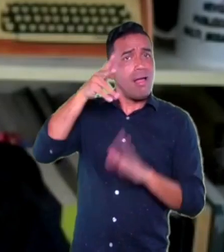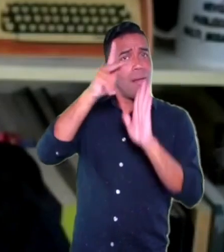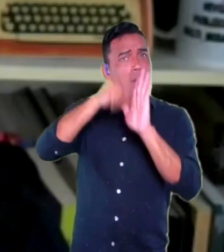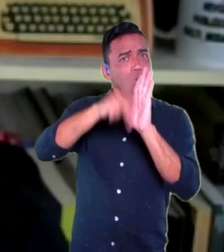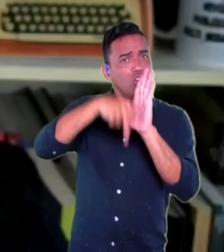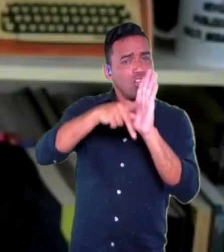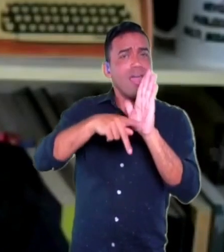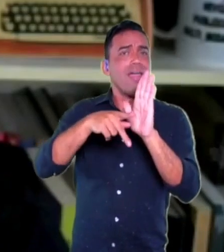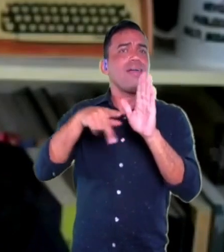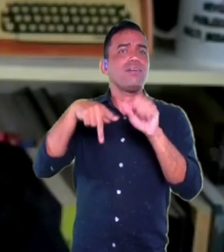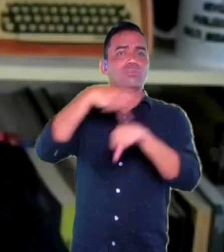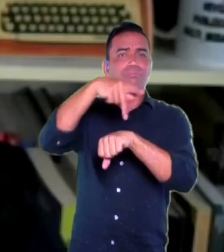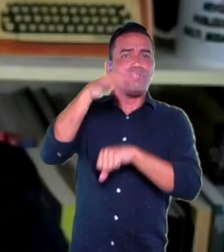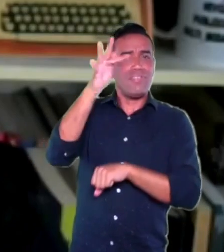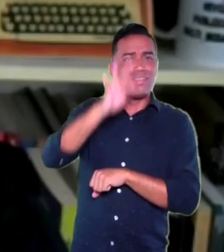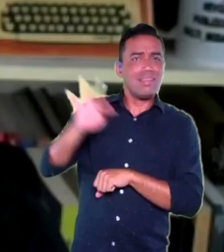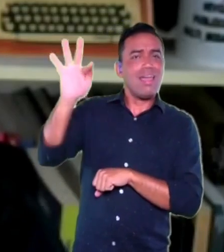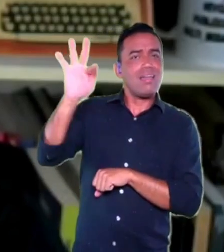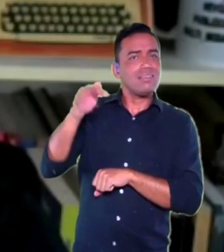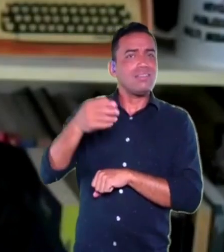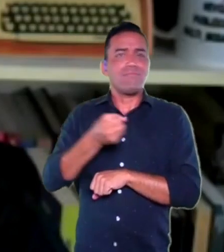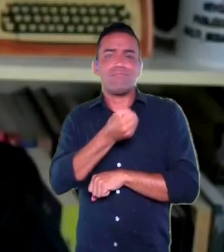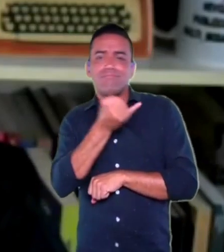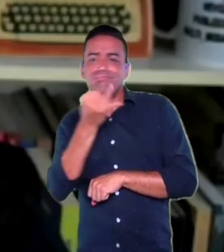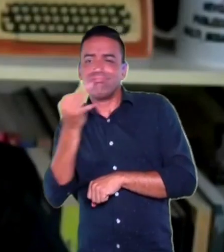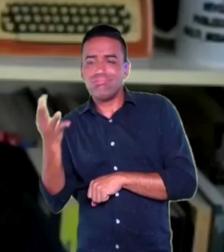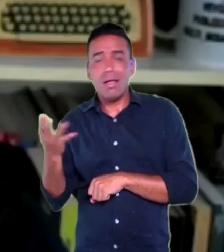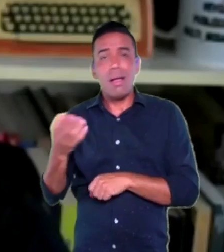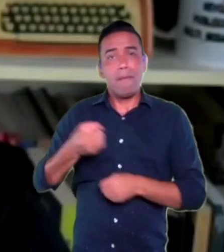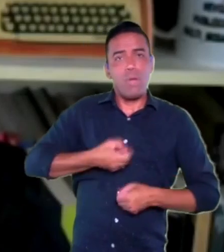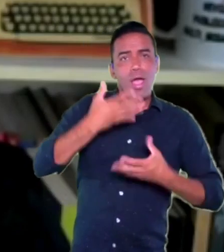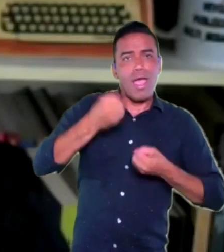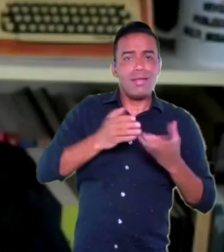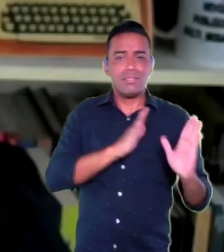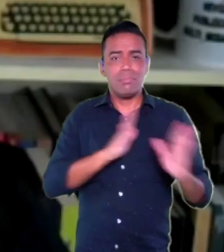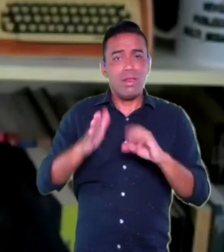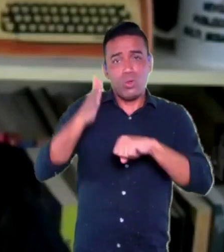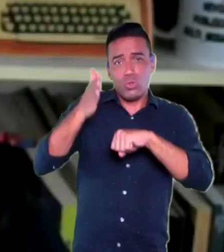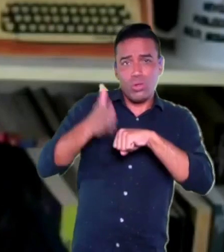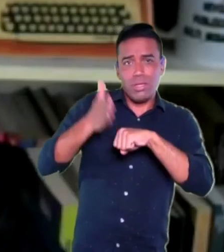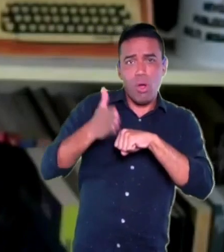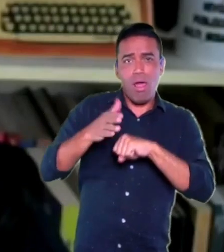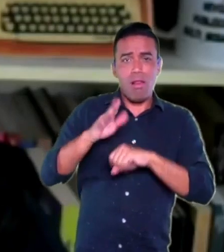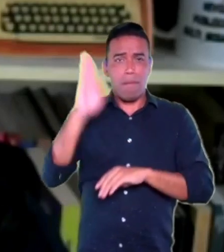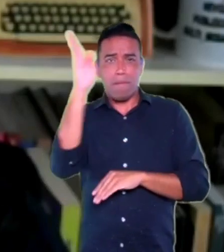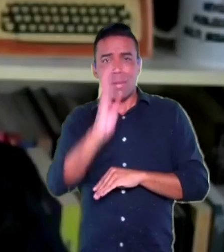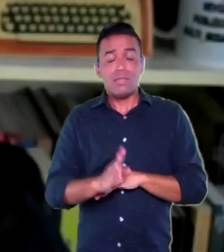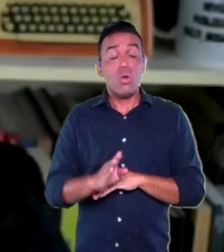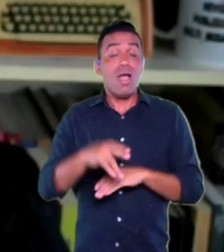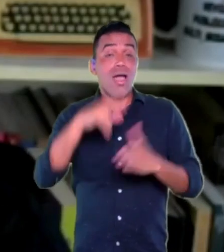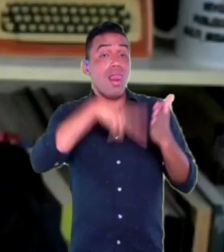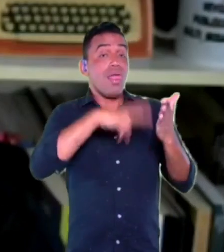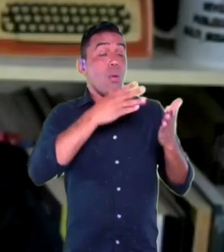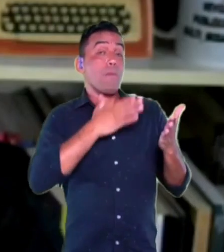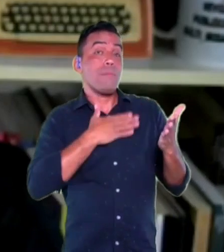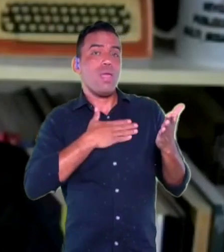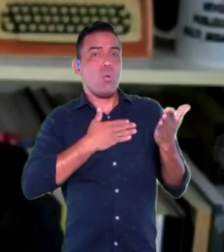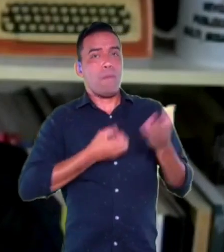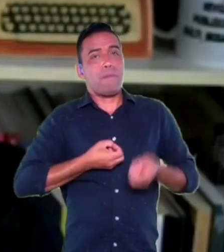francês, e ela falava de algumas poetas contemporâneas brasileiras. E aí ela leu um poema meu, um desses